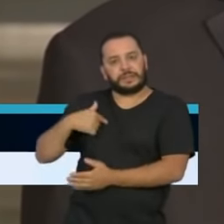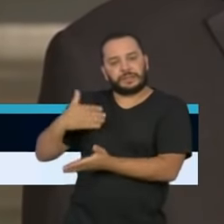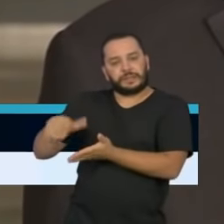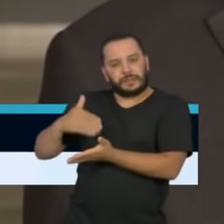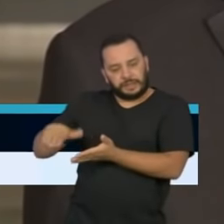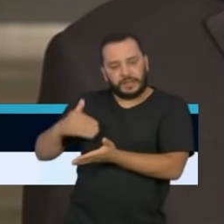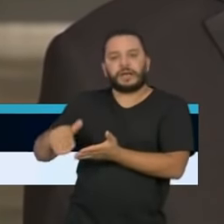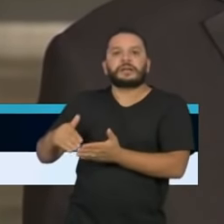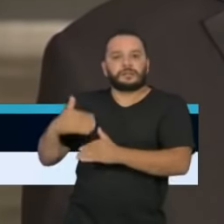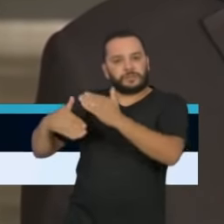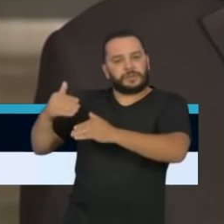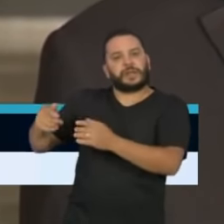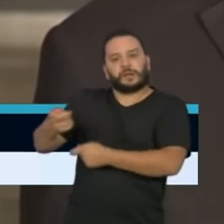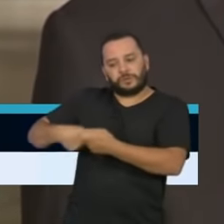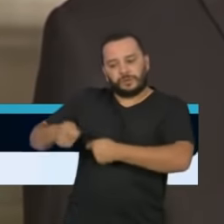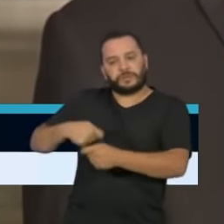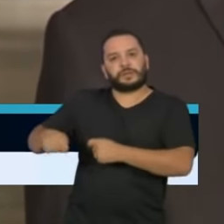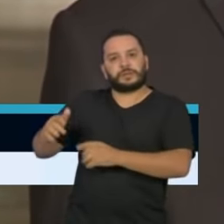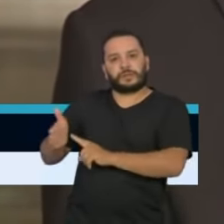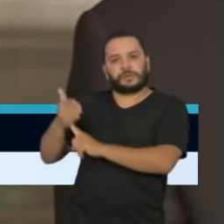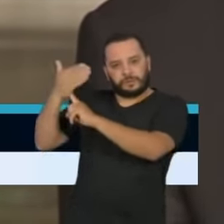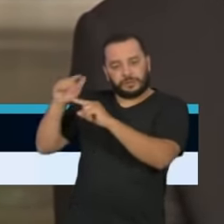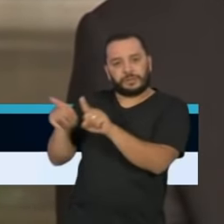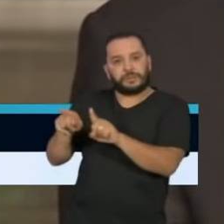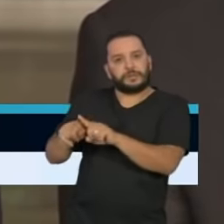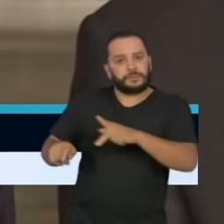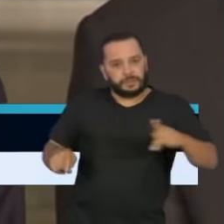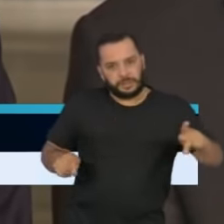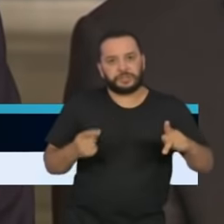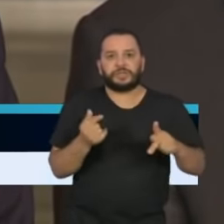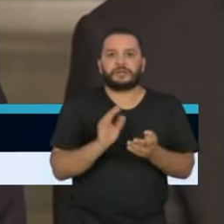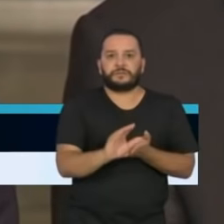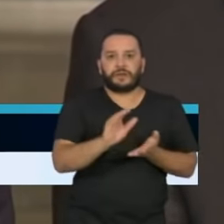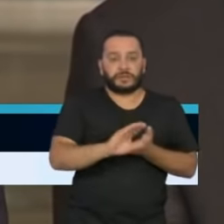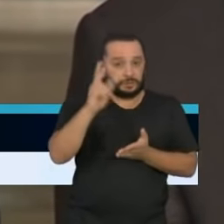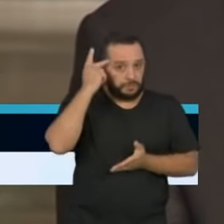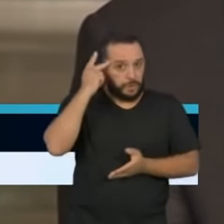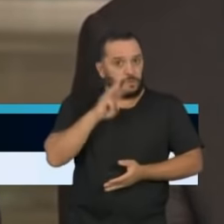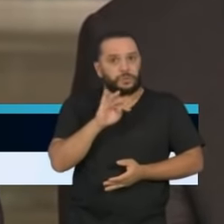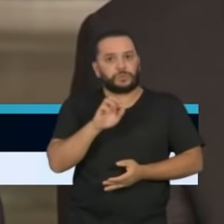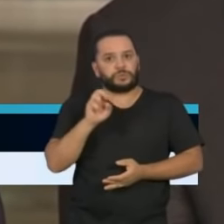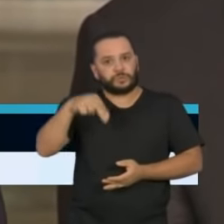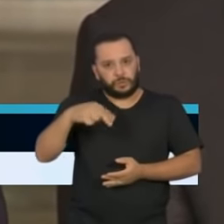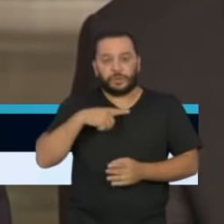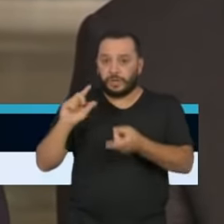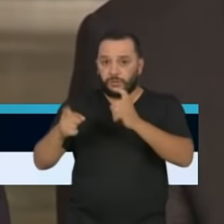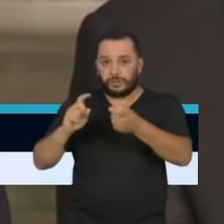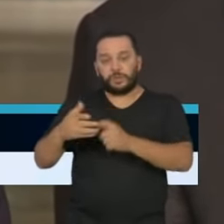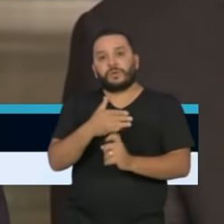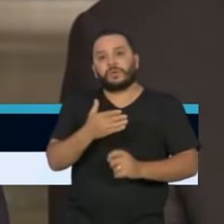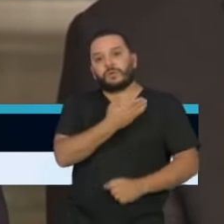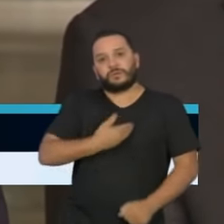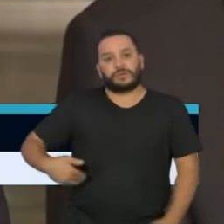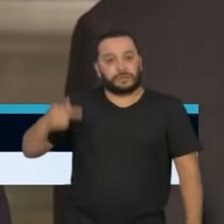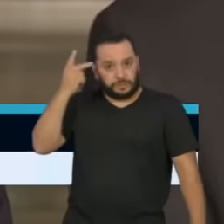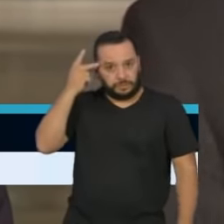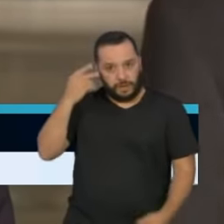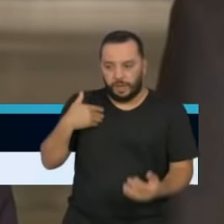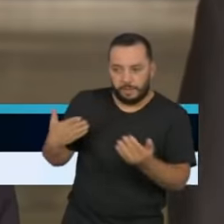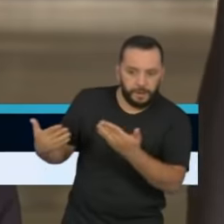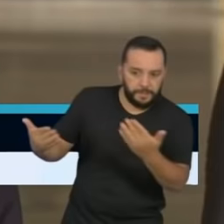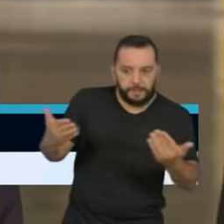Ciência e Tecnologia, e também do presidente da Invest São Paulo, Wilson Mello, uma reunião convocada pelo governo de São Paulo para